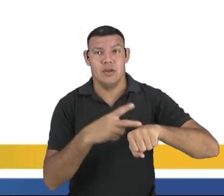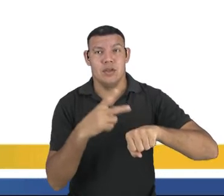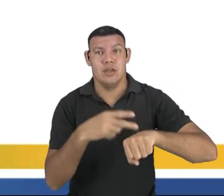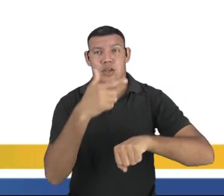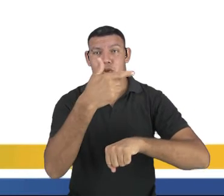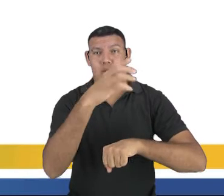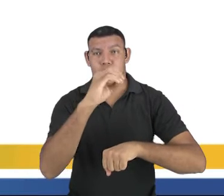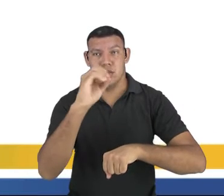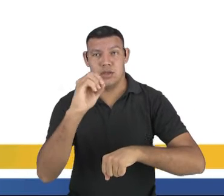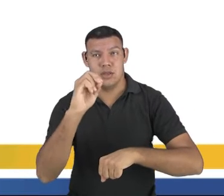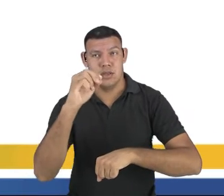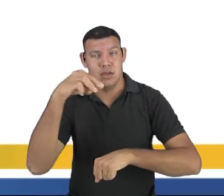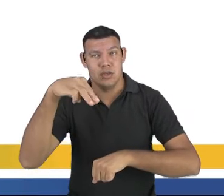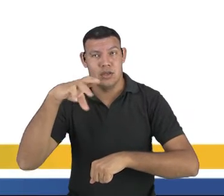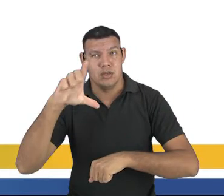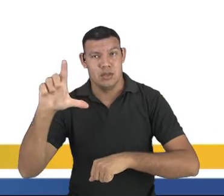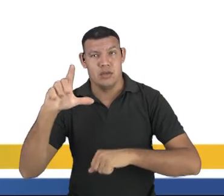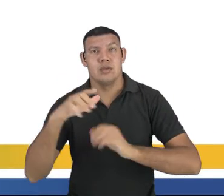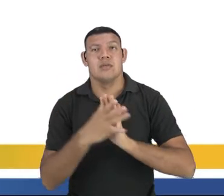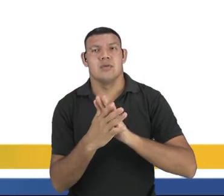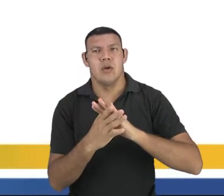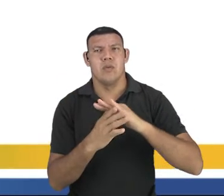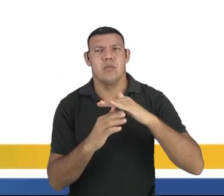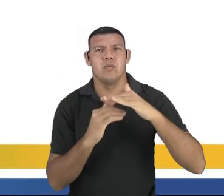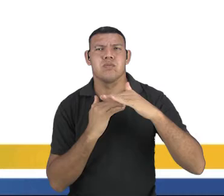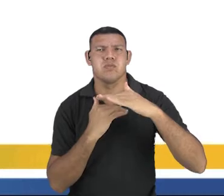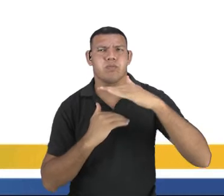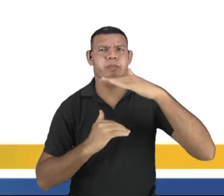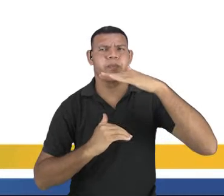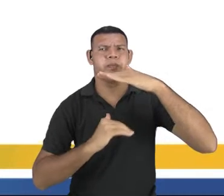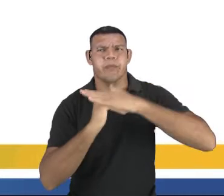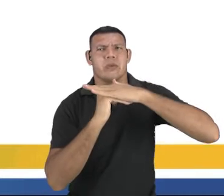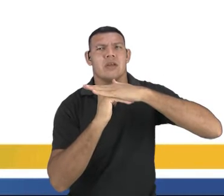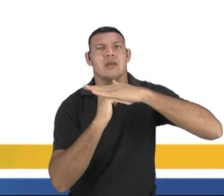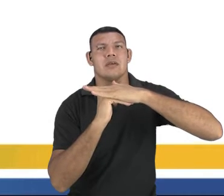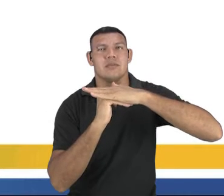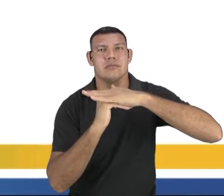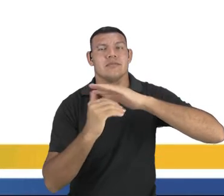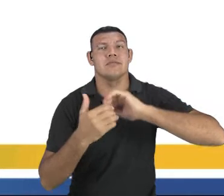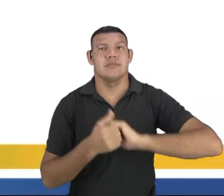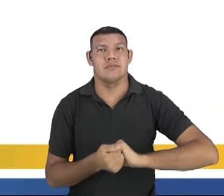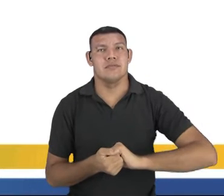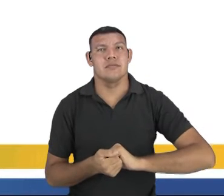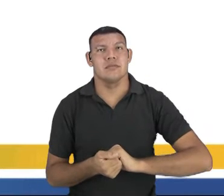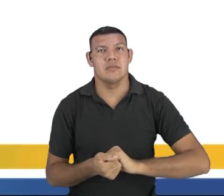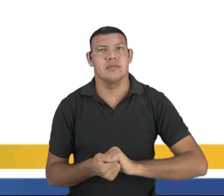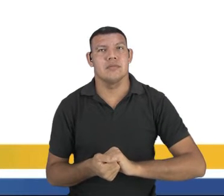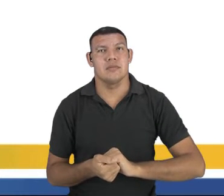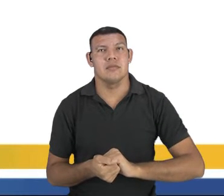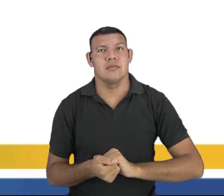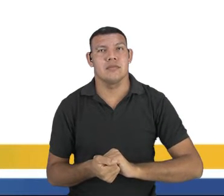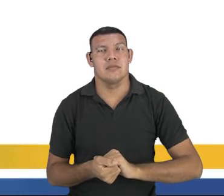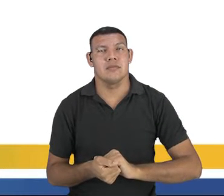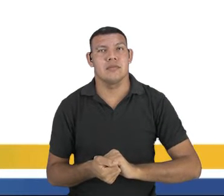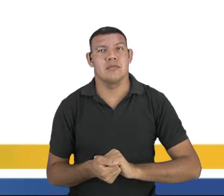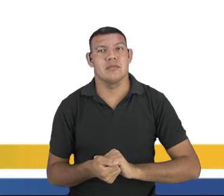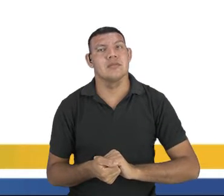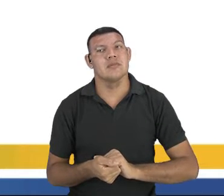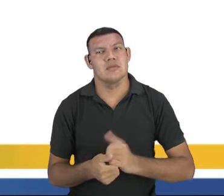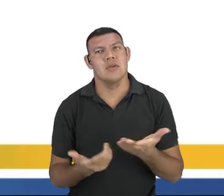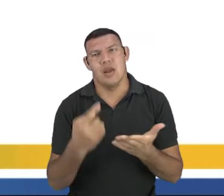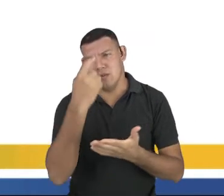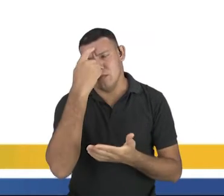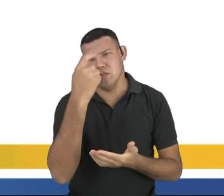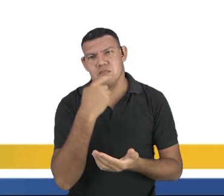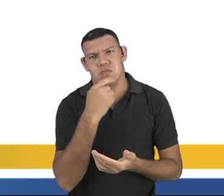ml está completamente cheio de mercúrio, ou seja, ele não tem essa sobra aqui, né? Mas como era a única imagem que eu tinha, então eu coloquei.